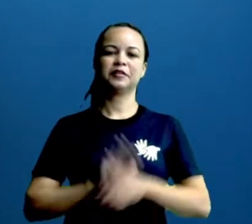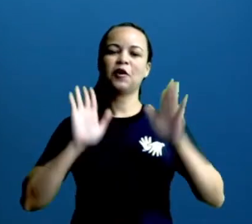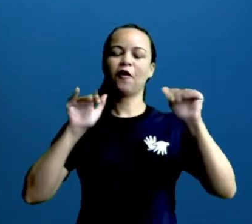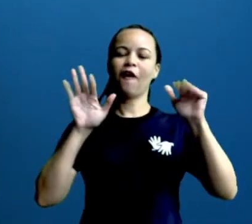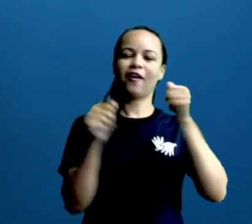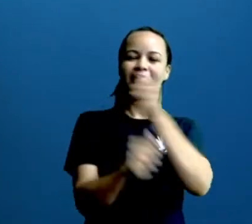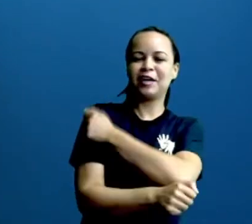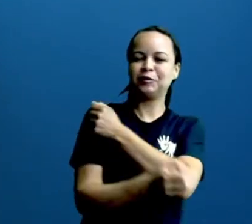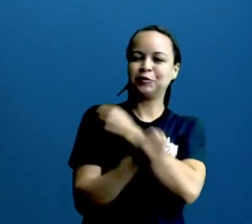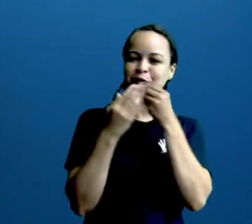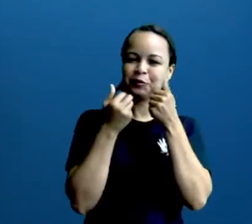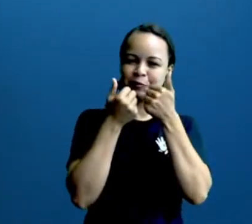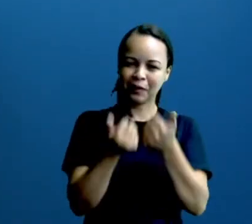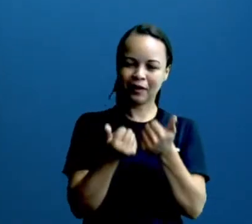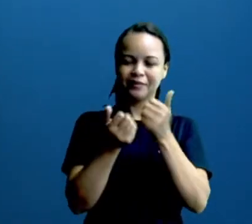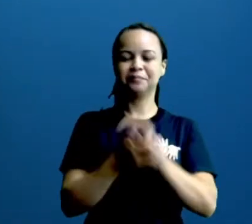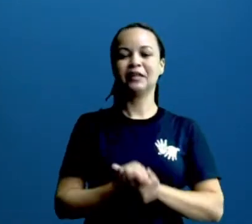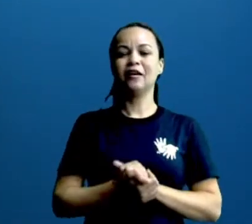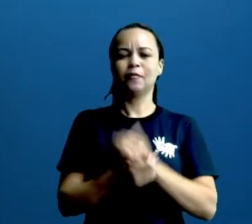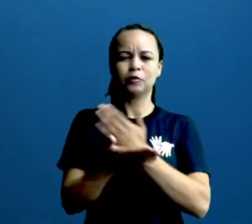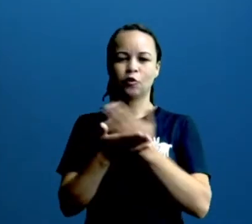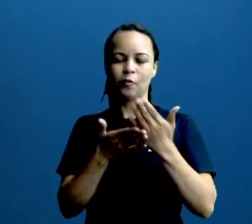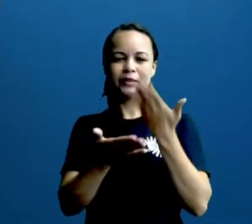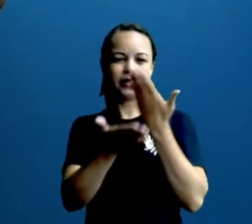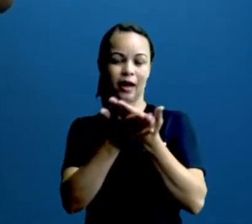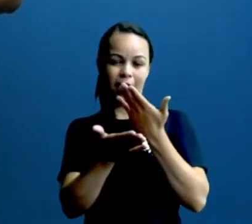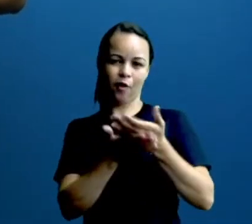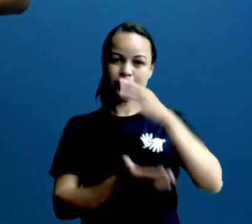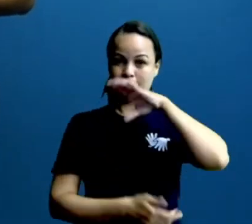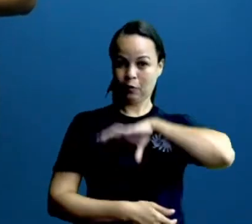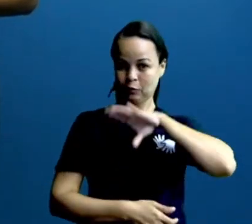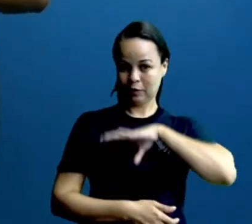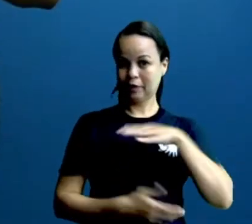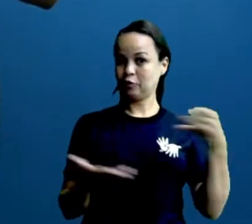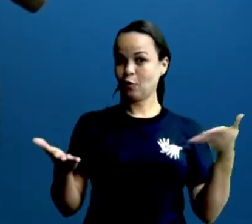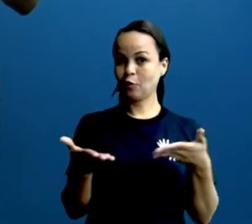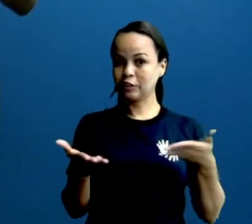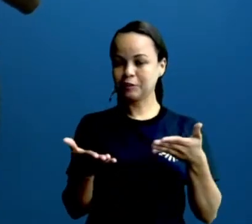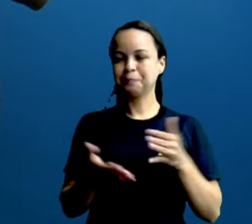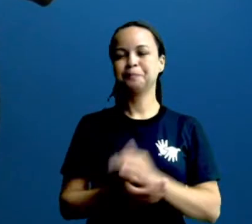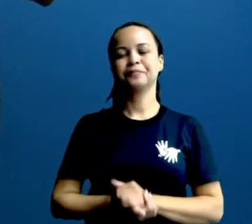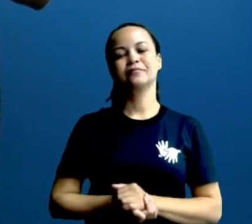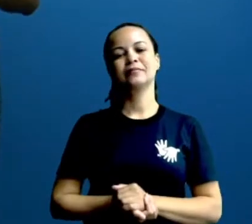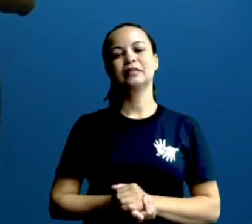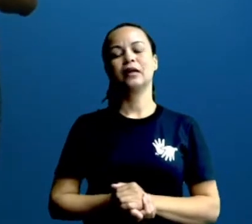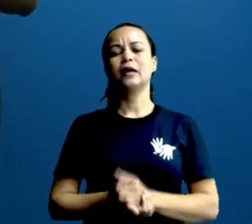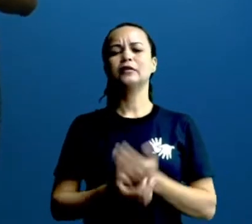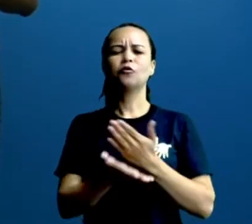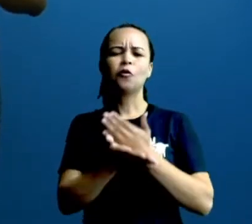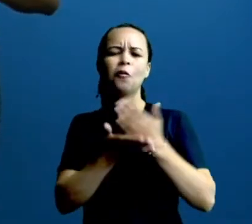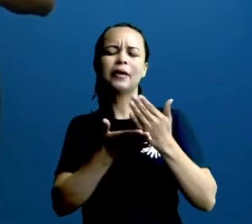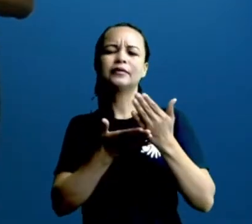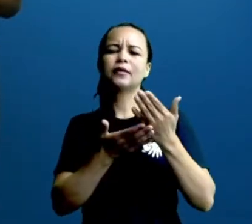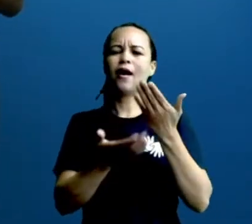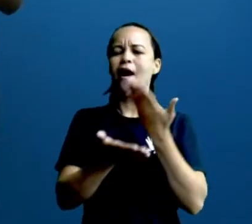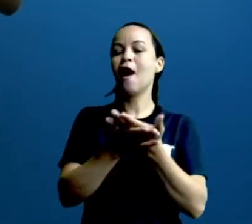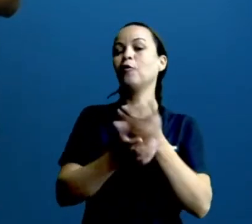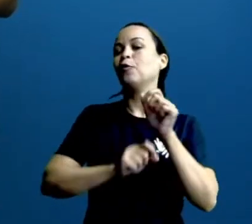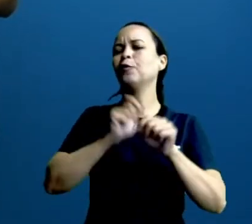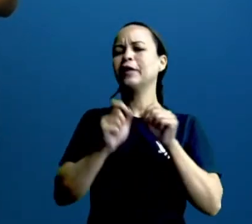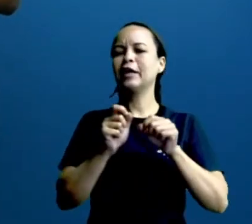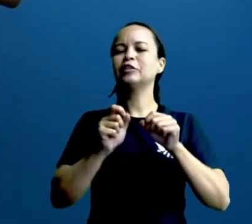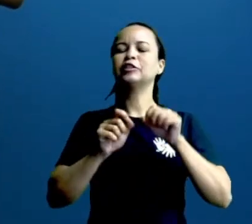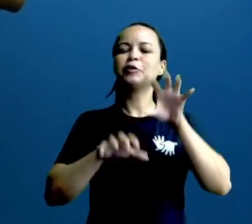Olá, meus amores! Vamos iniciar nossa aula de língua portuguesa de hoje? Então, quando a gente inicia a aula, a gente pega logo o quê?